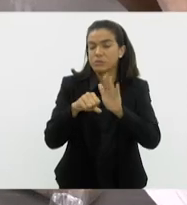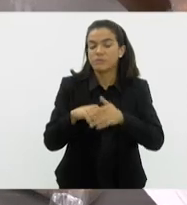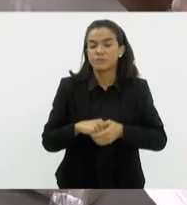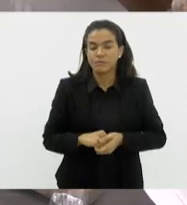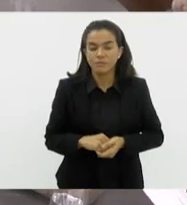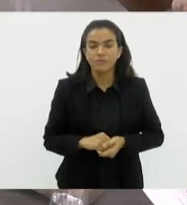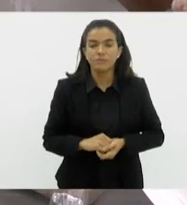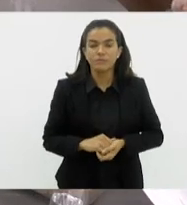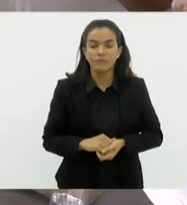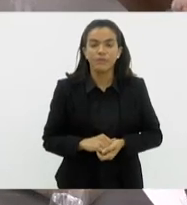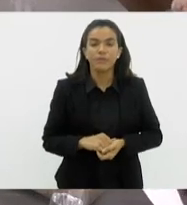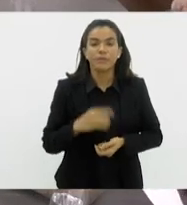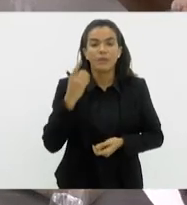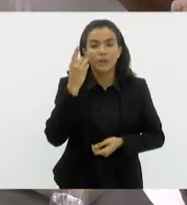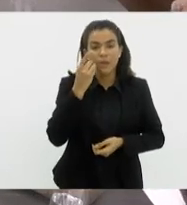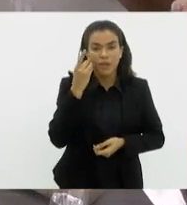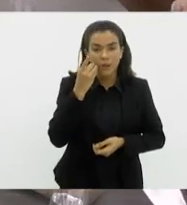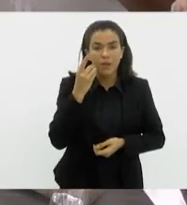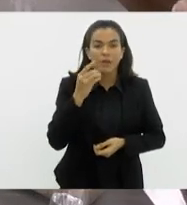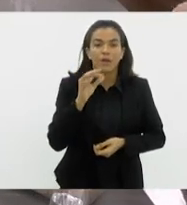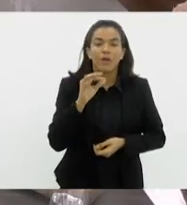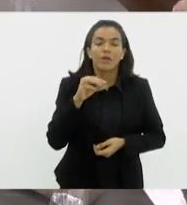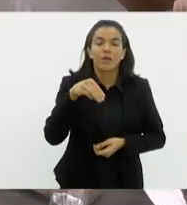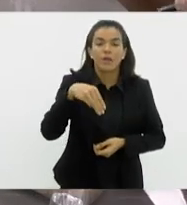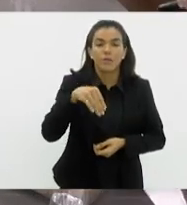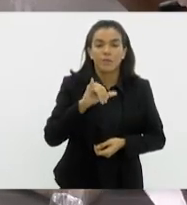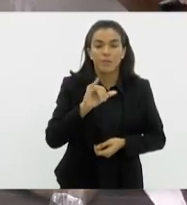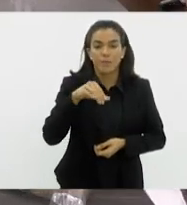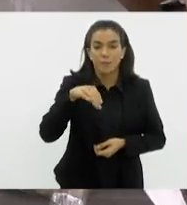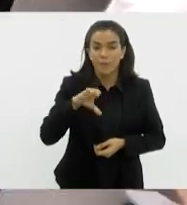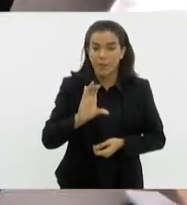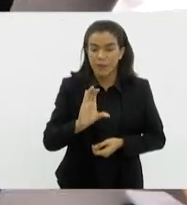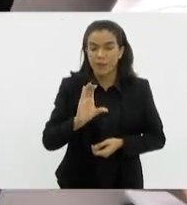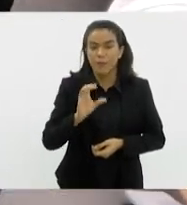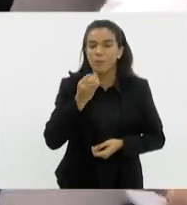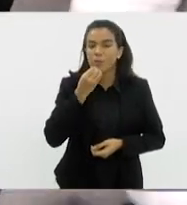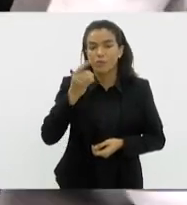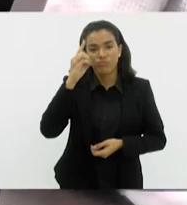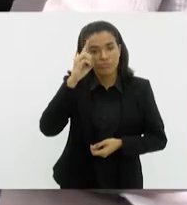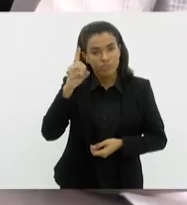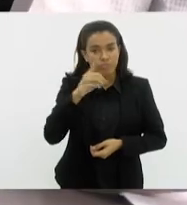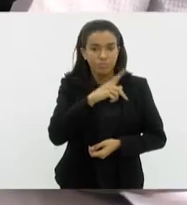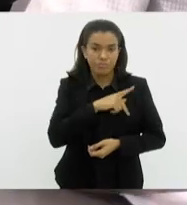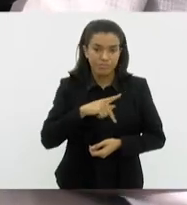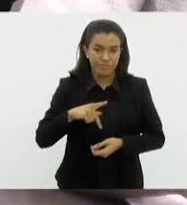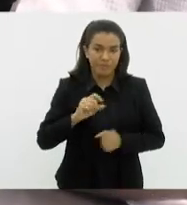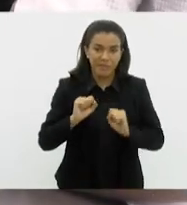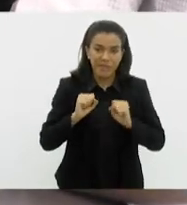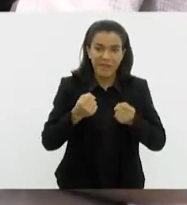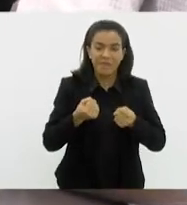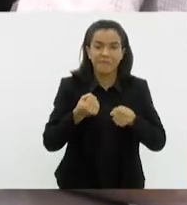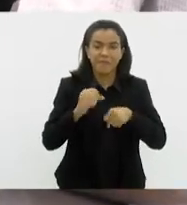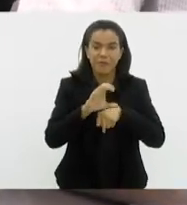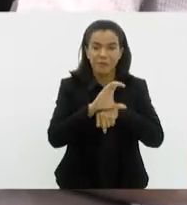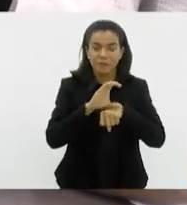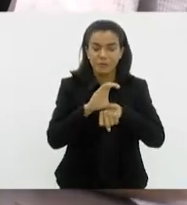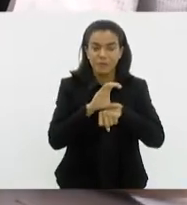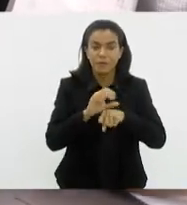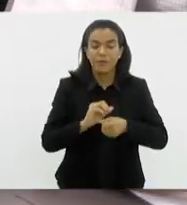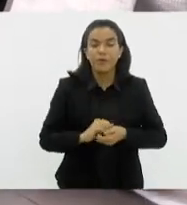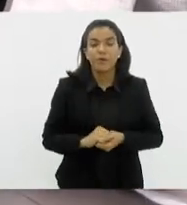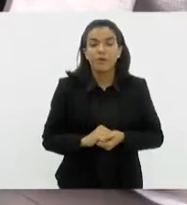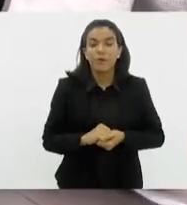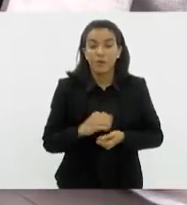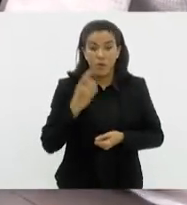divergência. Deputado Serafini. Deputado Mink. Bom dia, presidente. Bom dia. Jornalista. O deputado